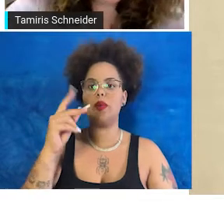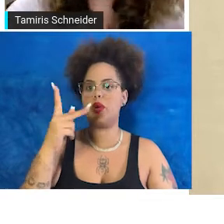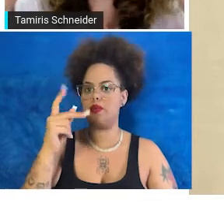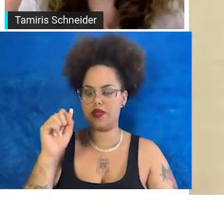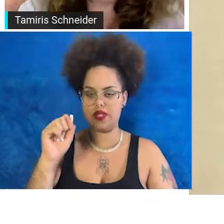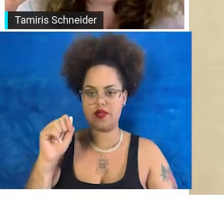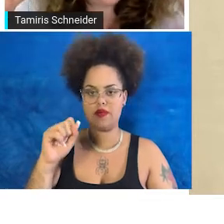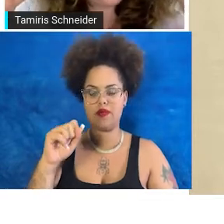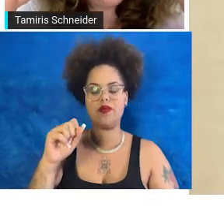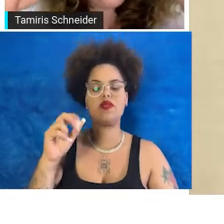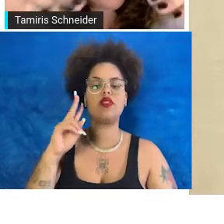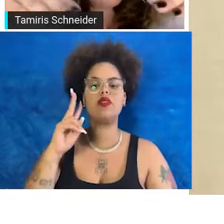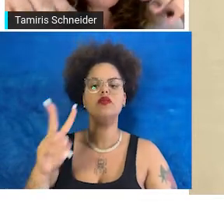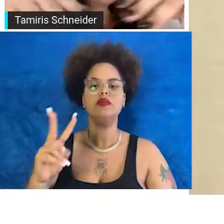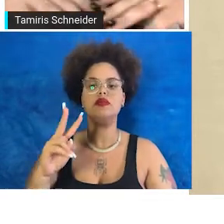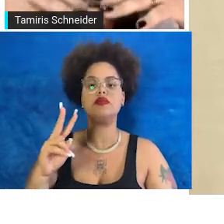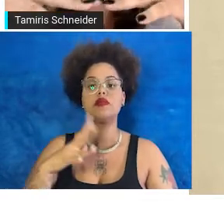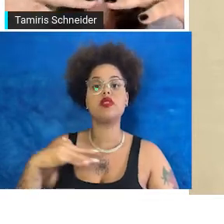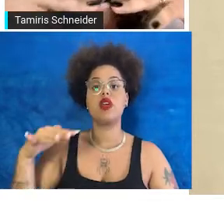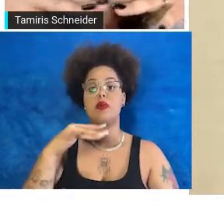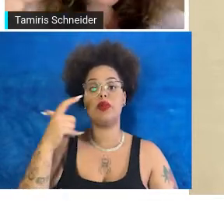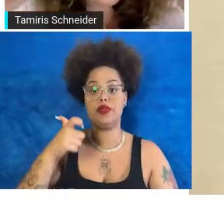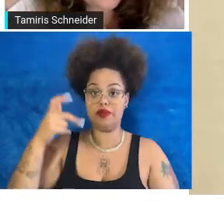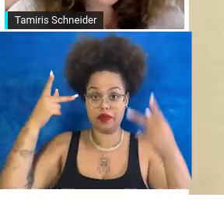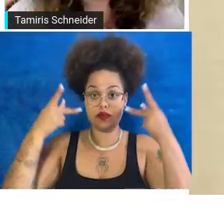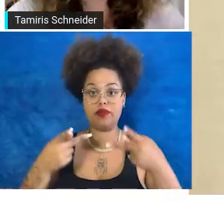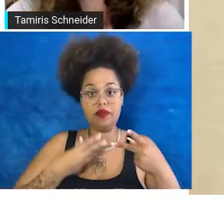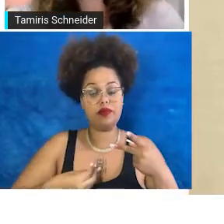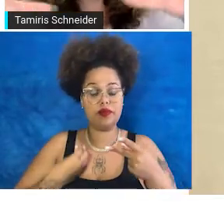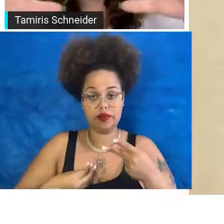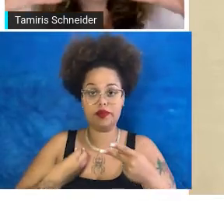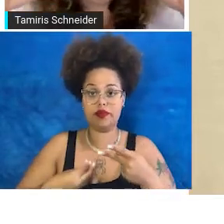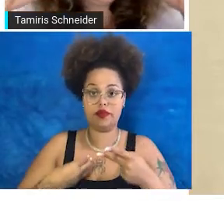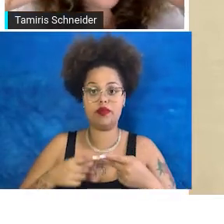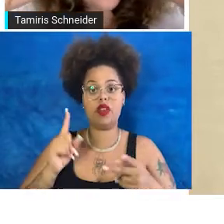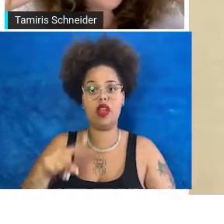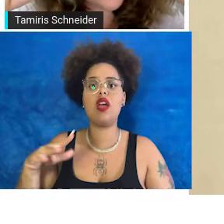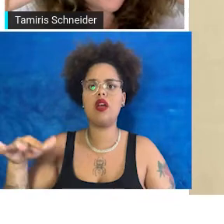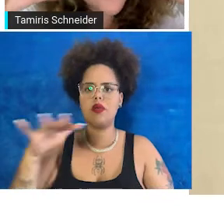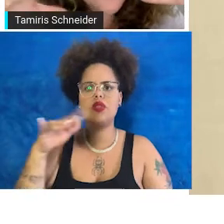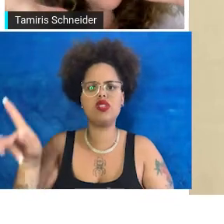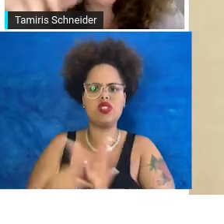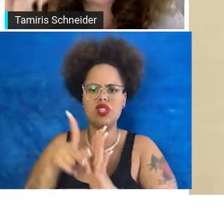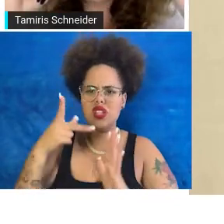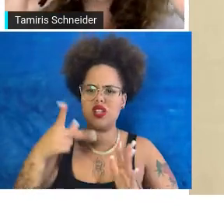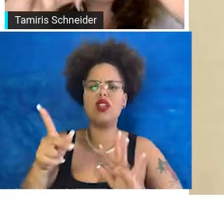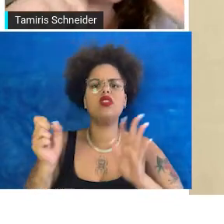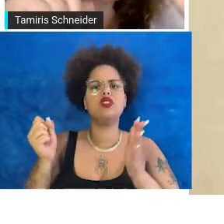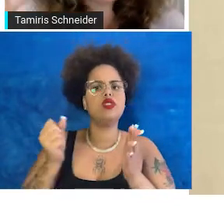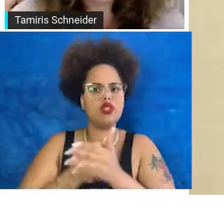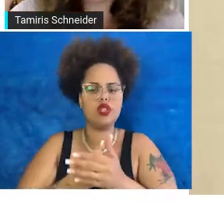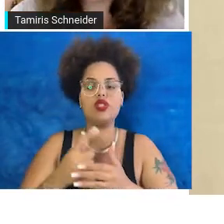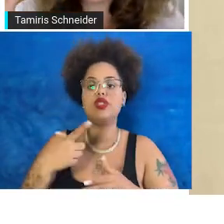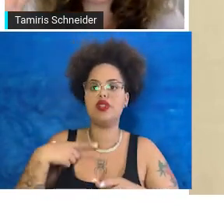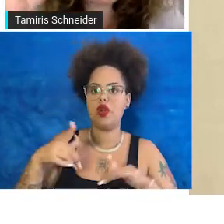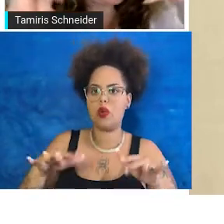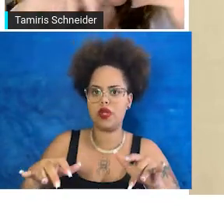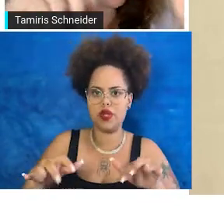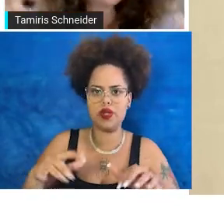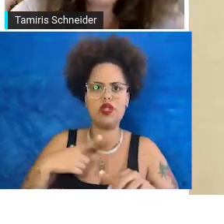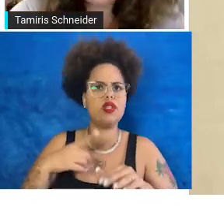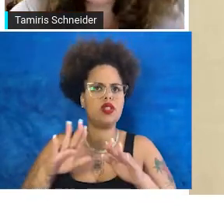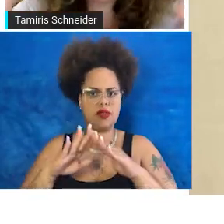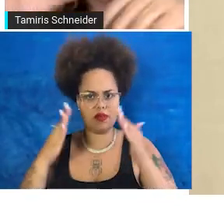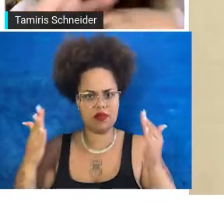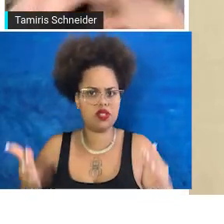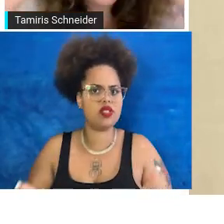um ambiente onde a personagem vive, que é o ambiente dela, que é um lugar de esconderijo, que ela tem computadores, ela tem a mesa